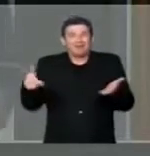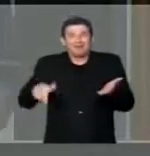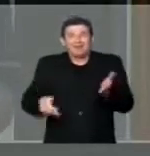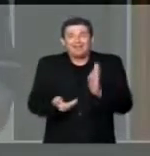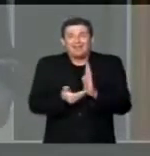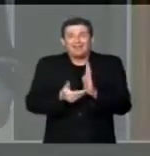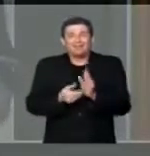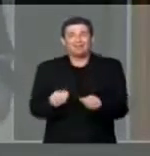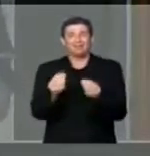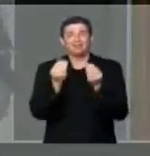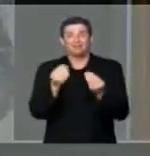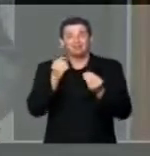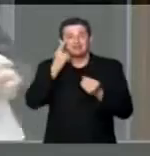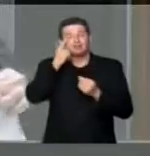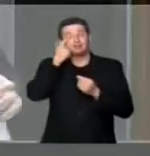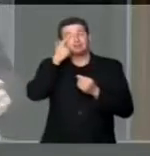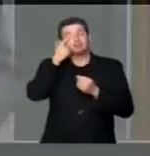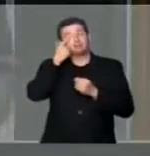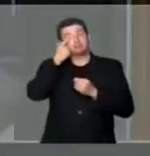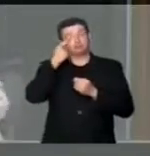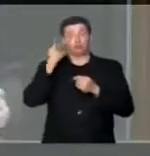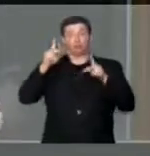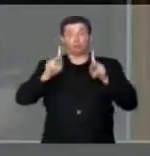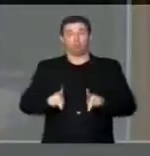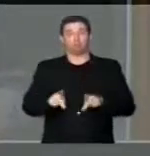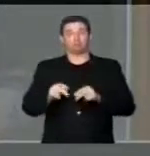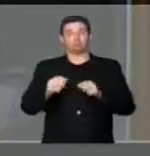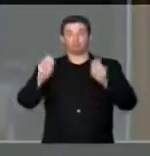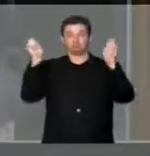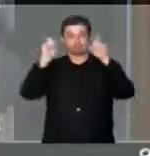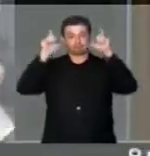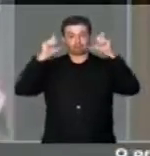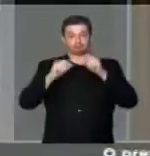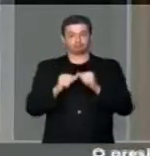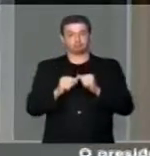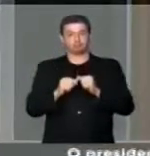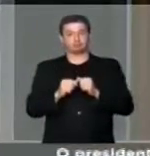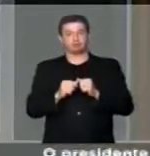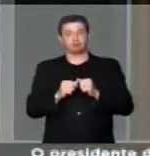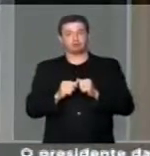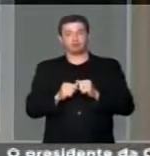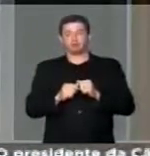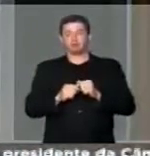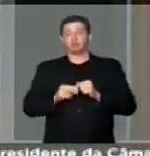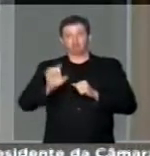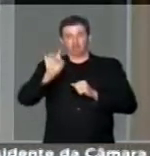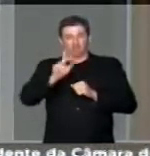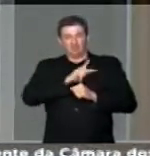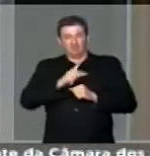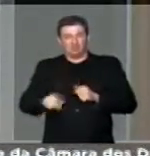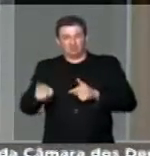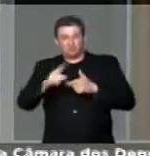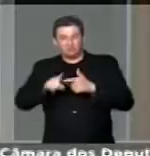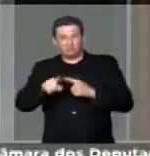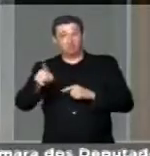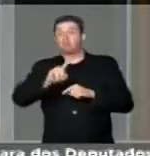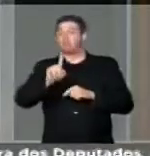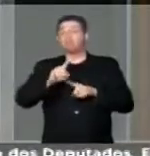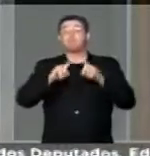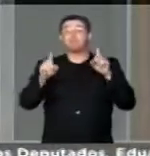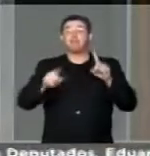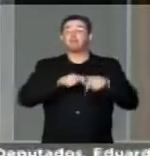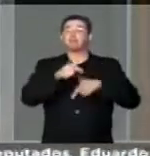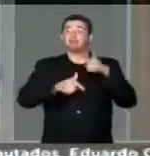dos Deputados para espanto do povo brasileiro, não só como presidente, mas